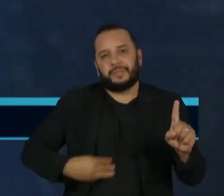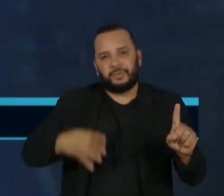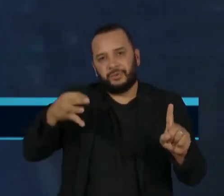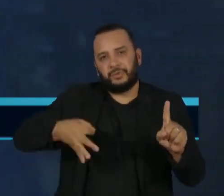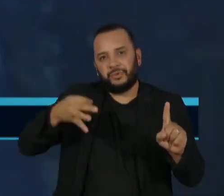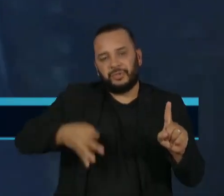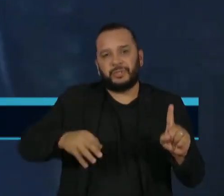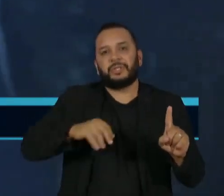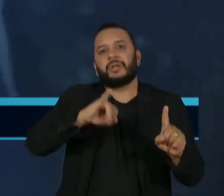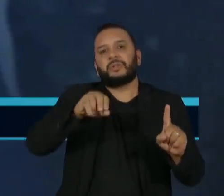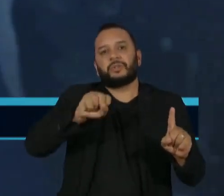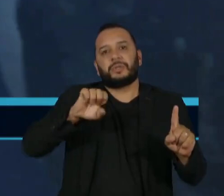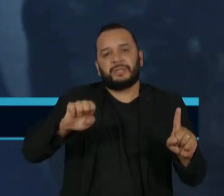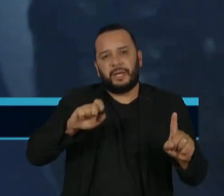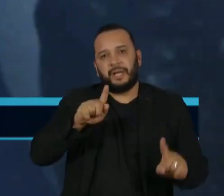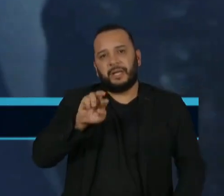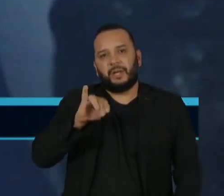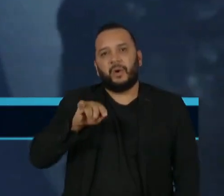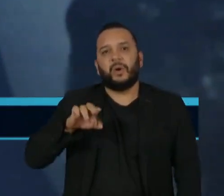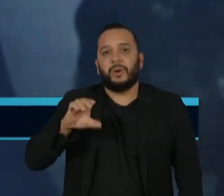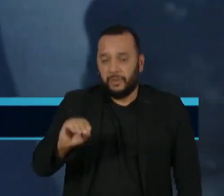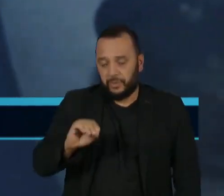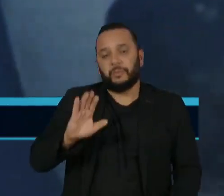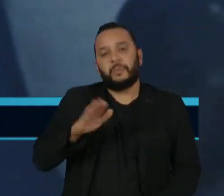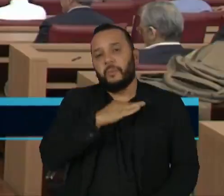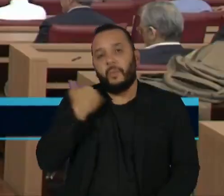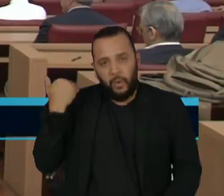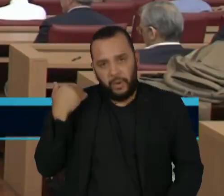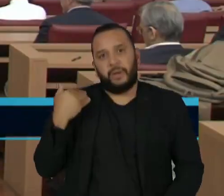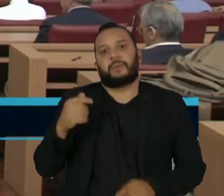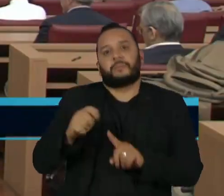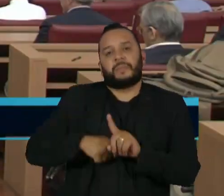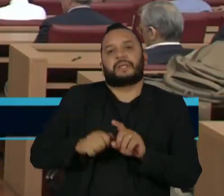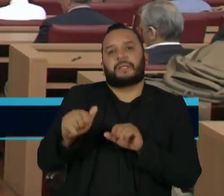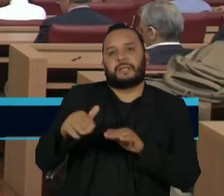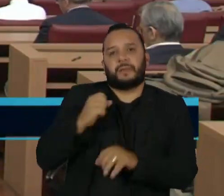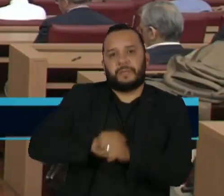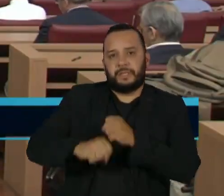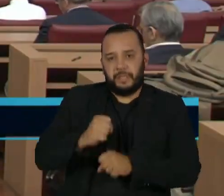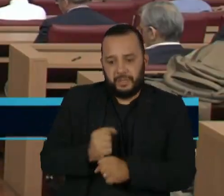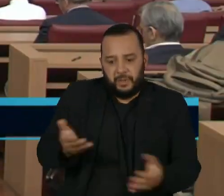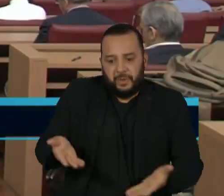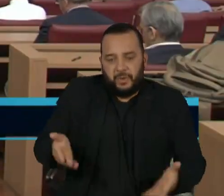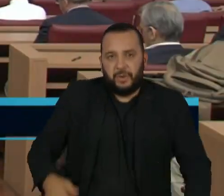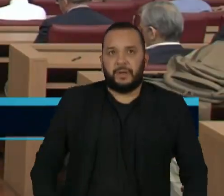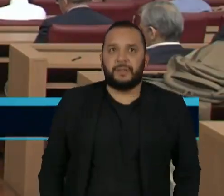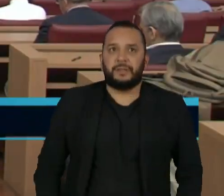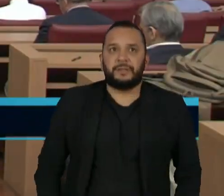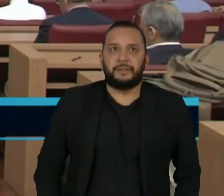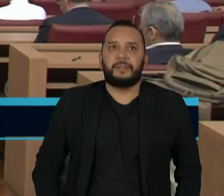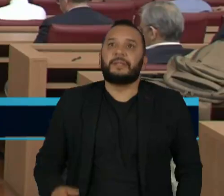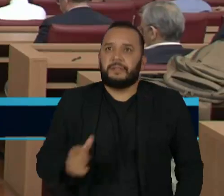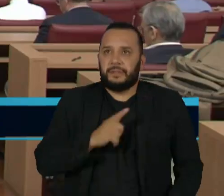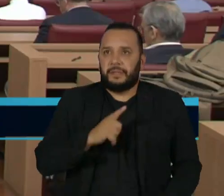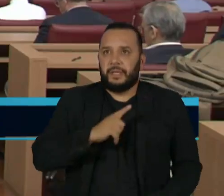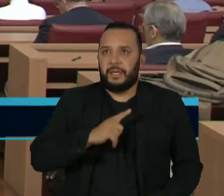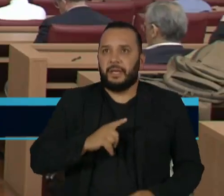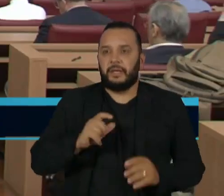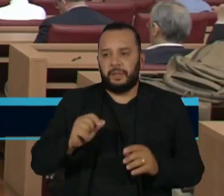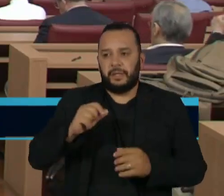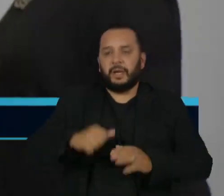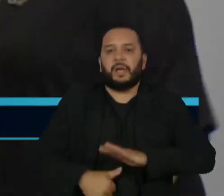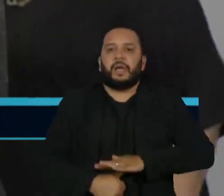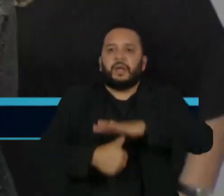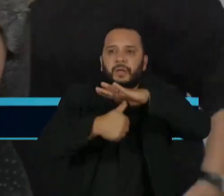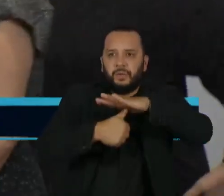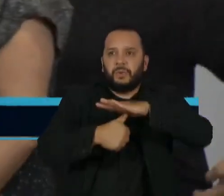José Gregori falecido em setembro deste ano a cerimônia foi realizada no prédio da Reitoria da